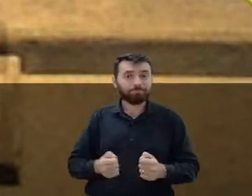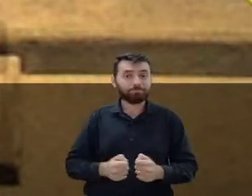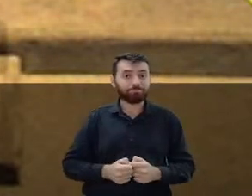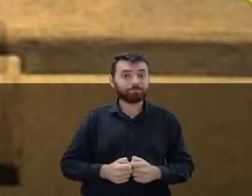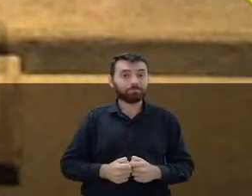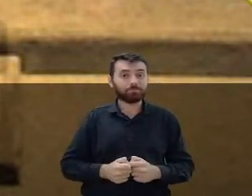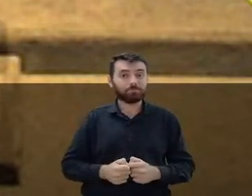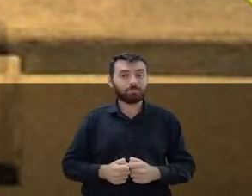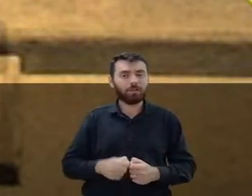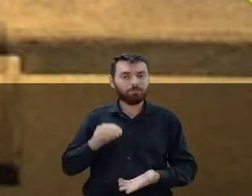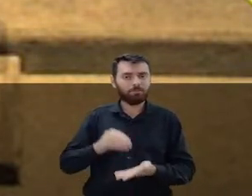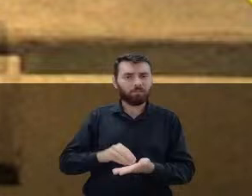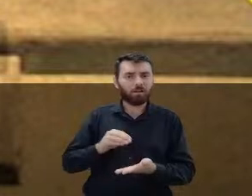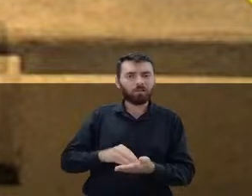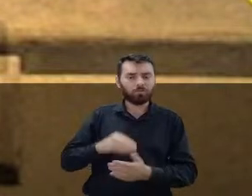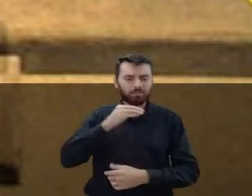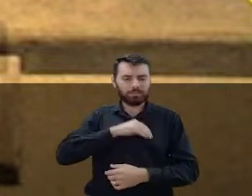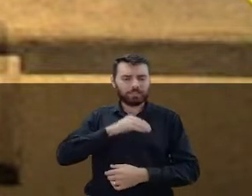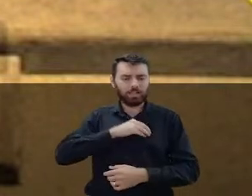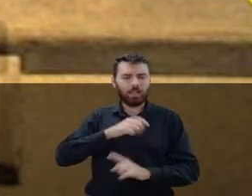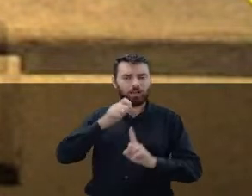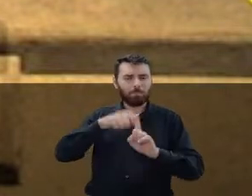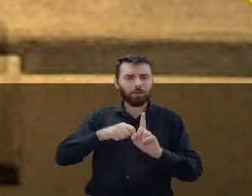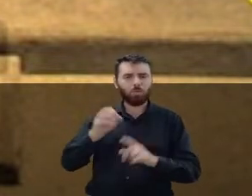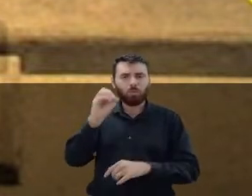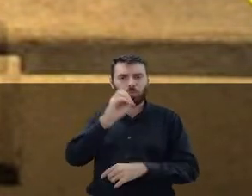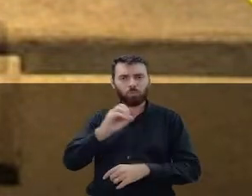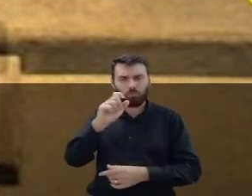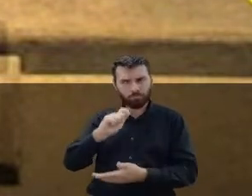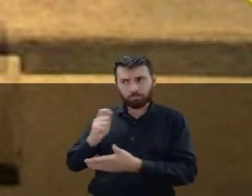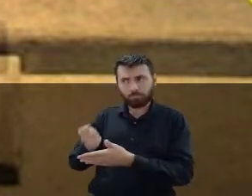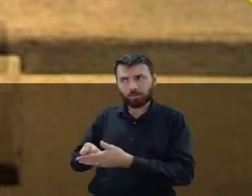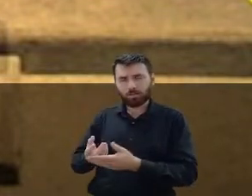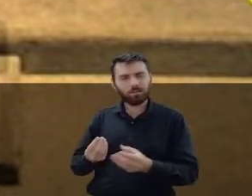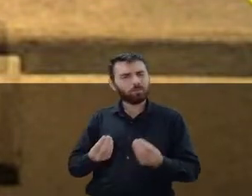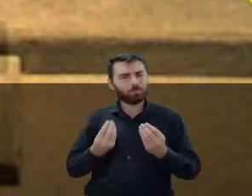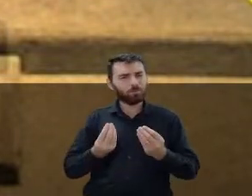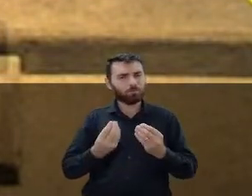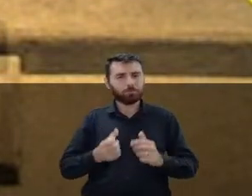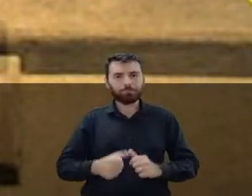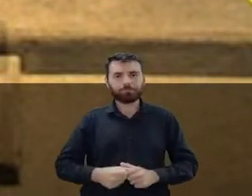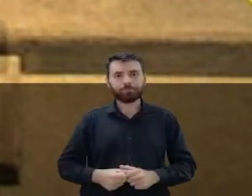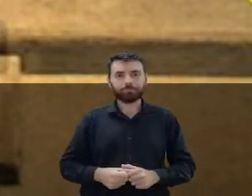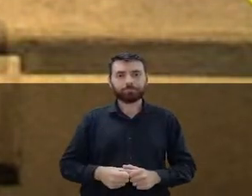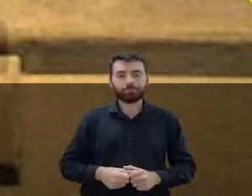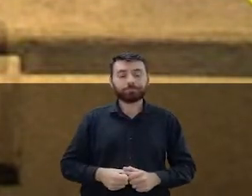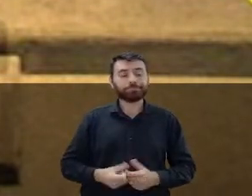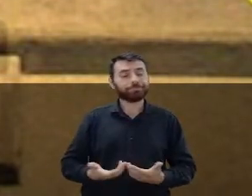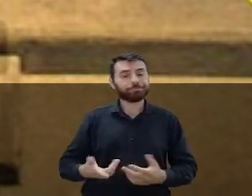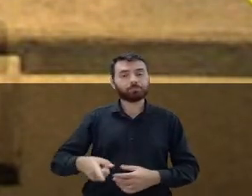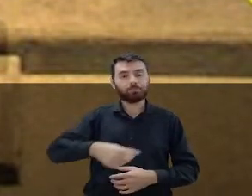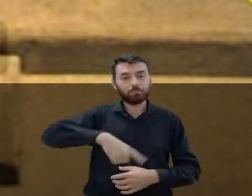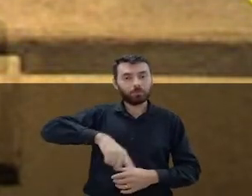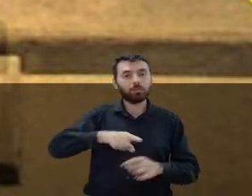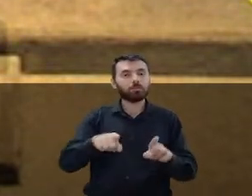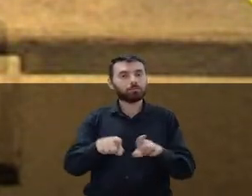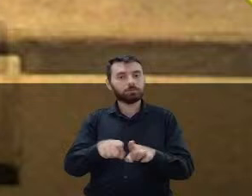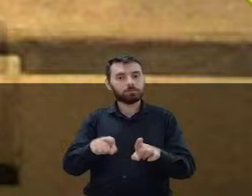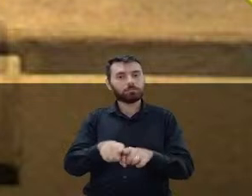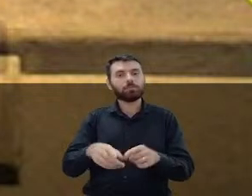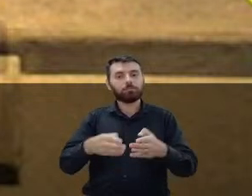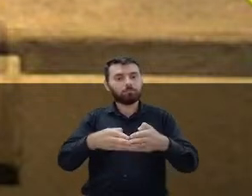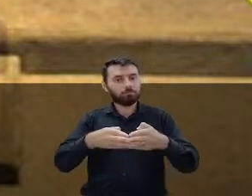saldo de salário de outubro, não é nem saldo, salário de outubro, enfim. Nós pedimos também a compensação de qualquer